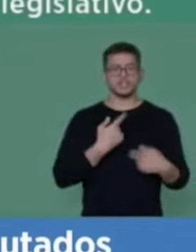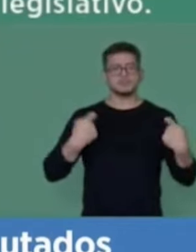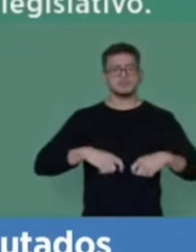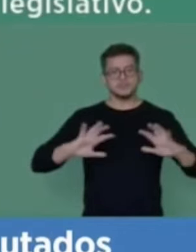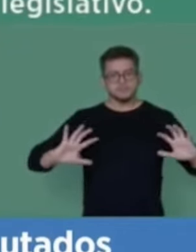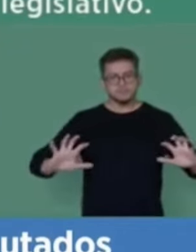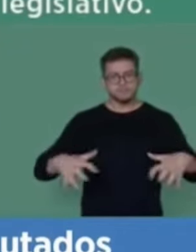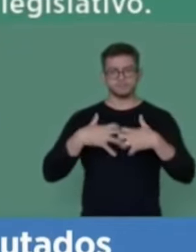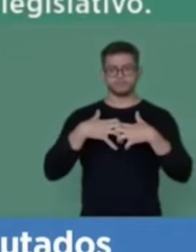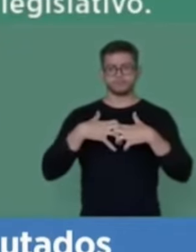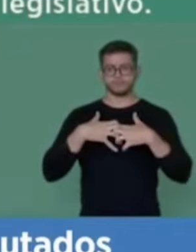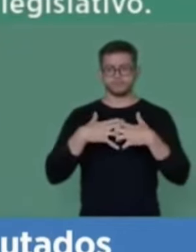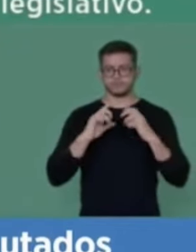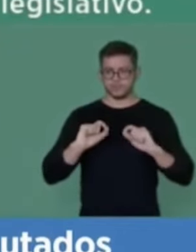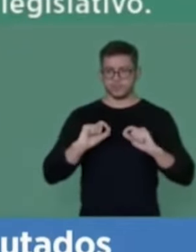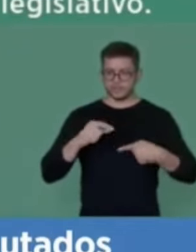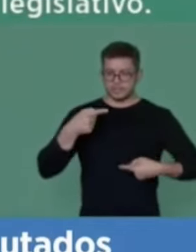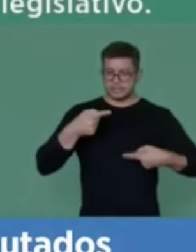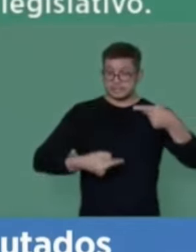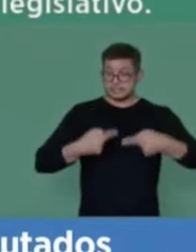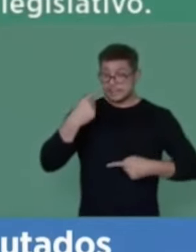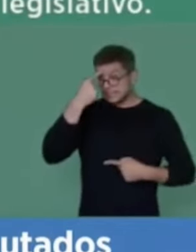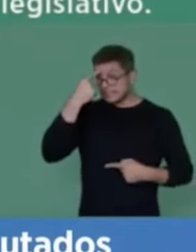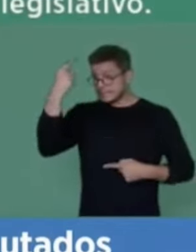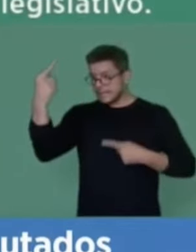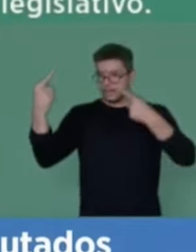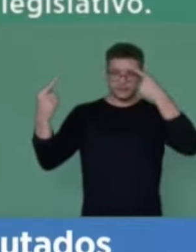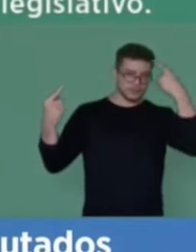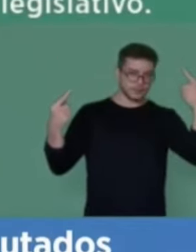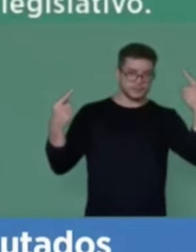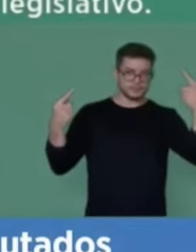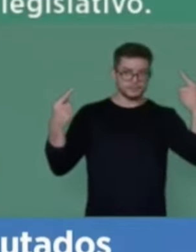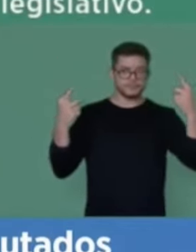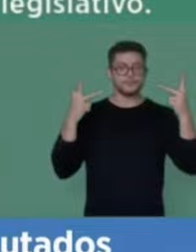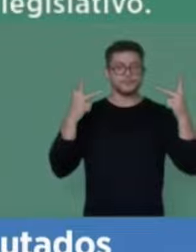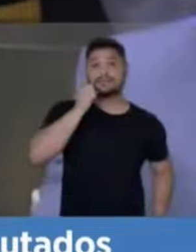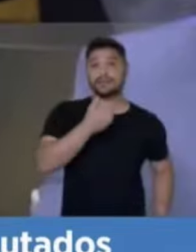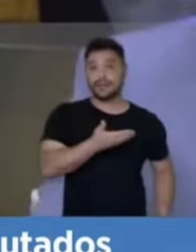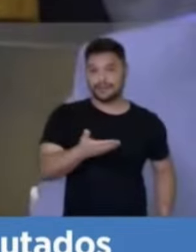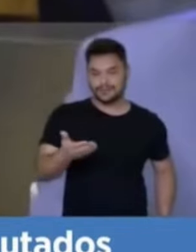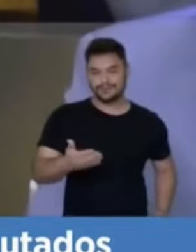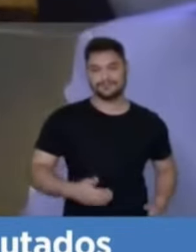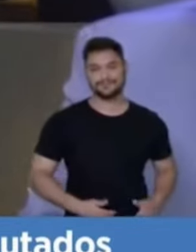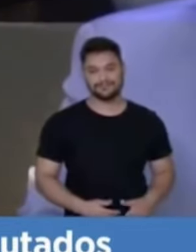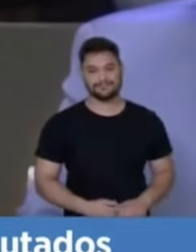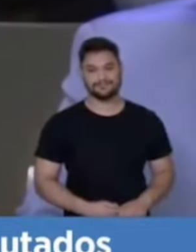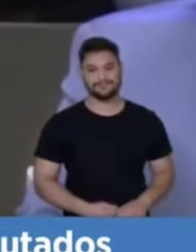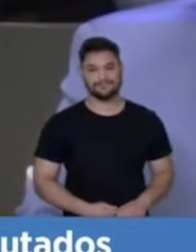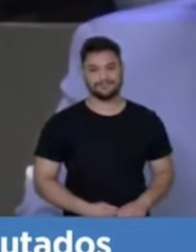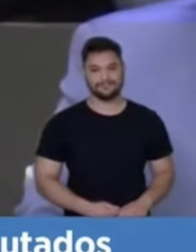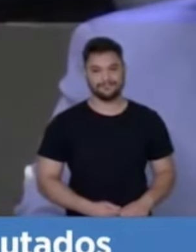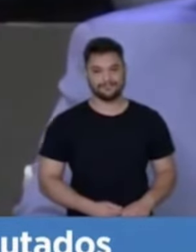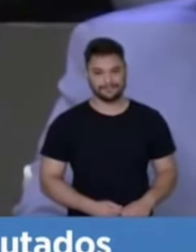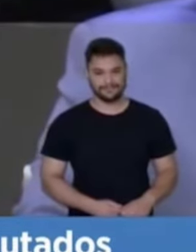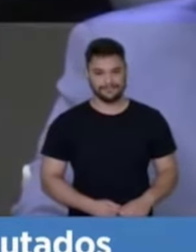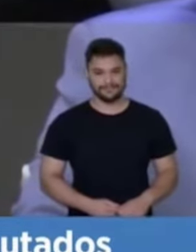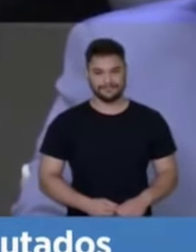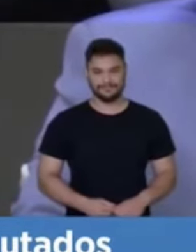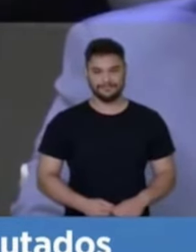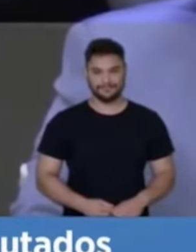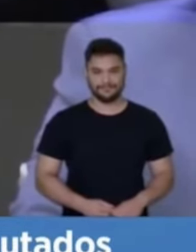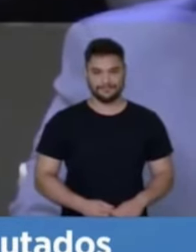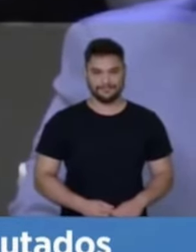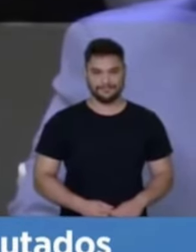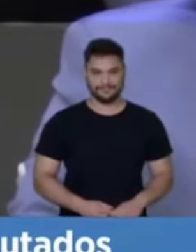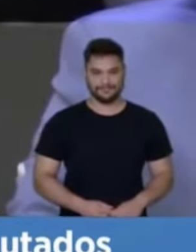né? De onde começou? Quem não lembra de Eduardo Cunha com as pautas bombas para prejudicar a presidenta Dilma? Agora, Arthur